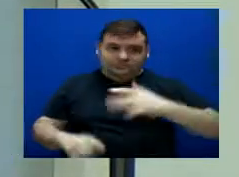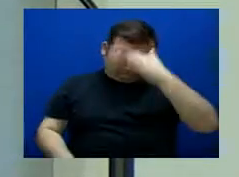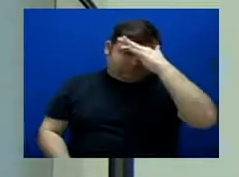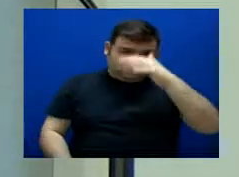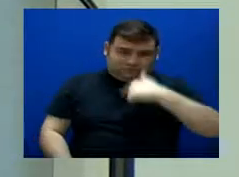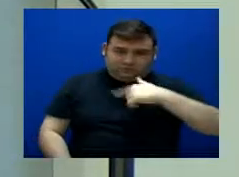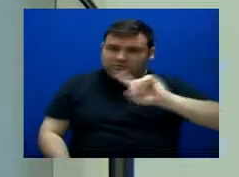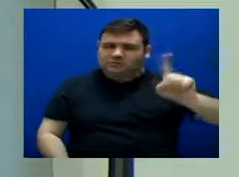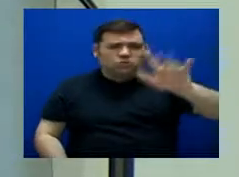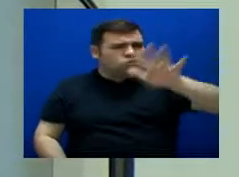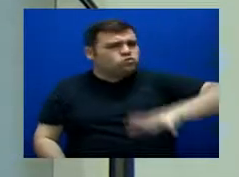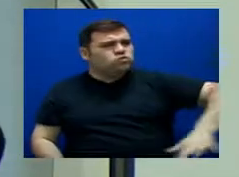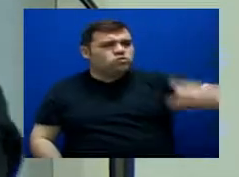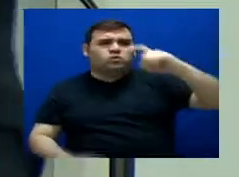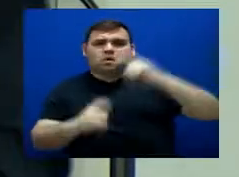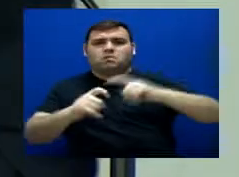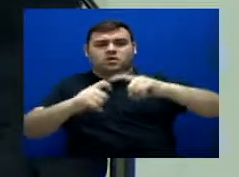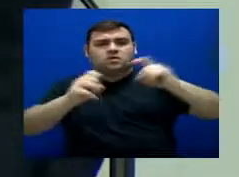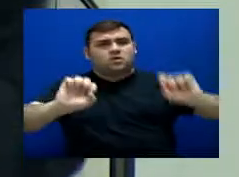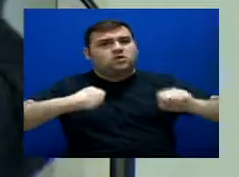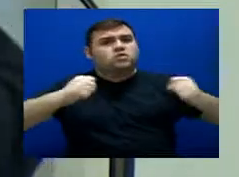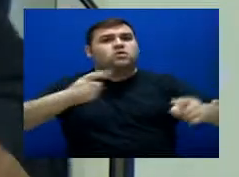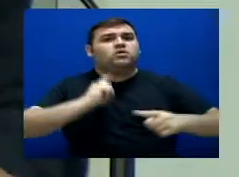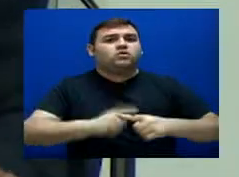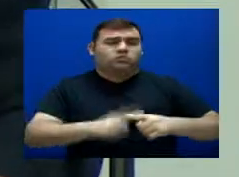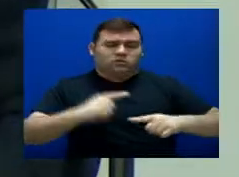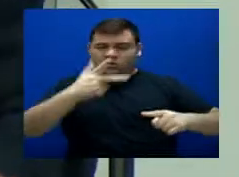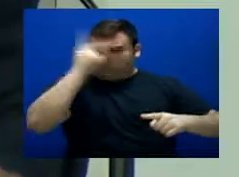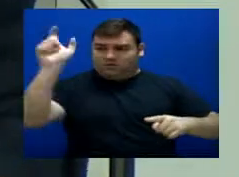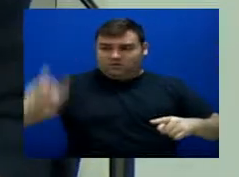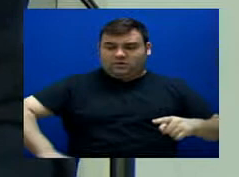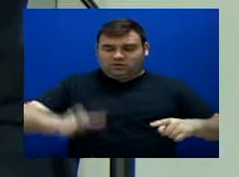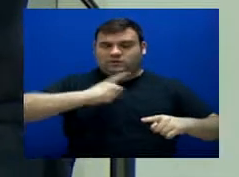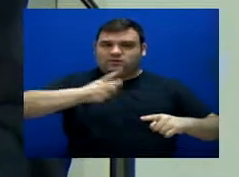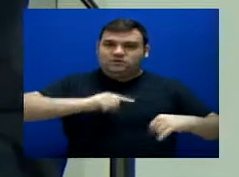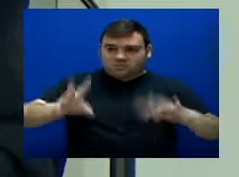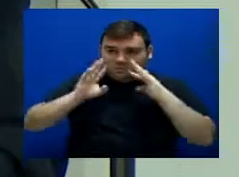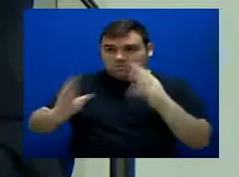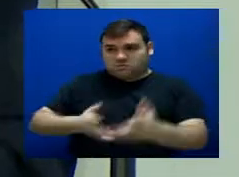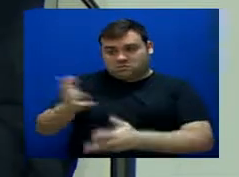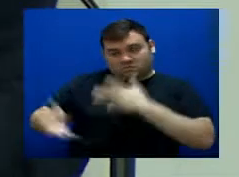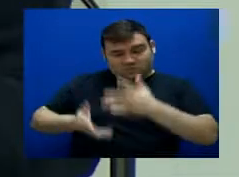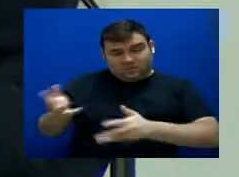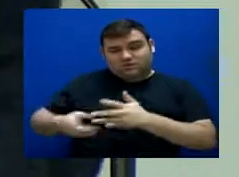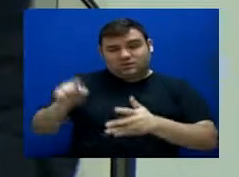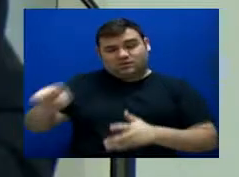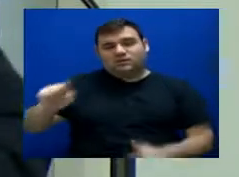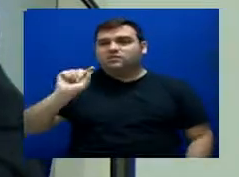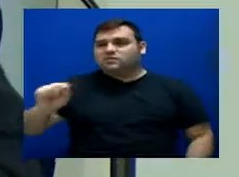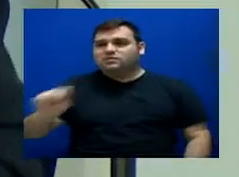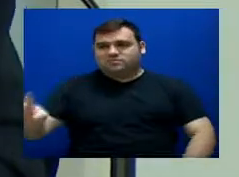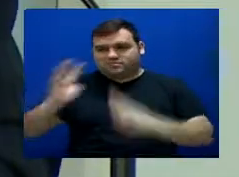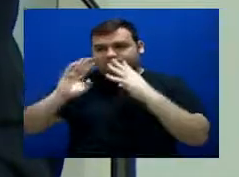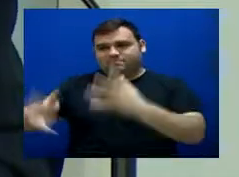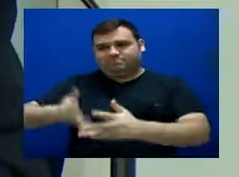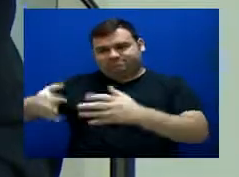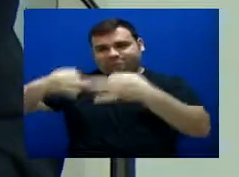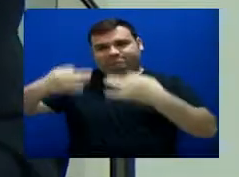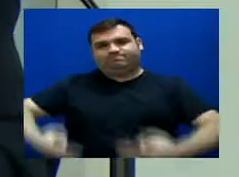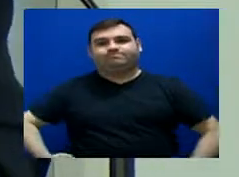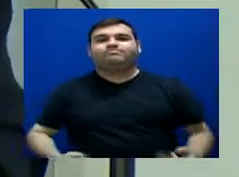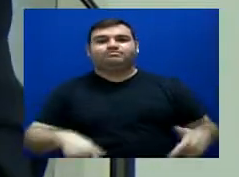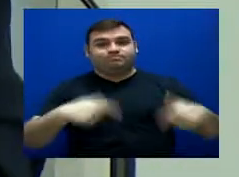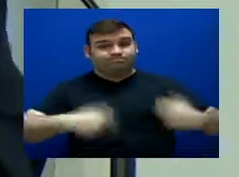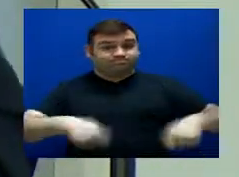não. Todos os médicos se empenham para que a pessoa que estão lá já sendo atendido, seja atendido conforme se deve